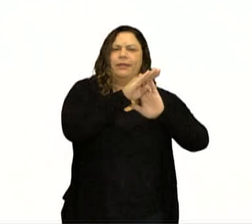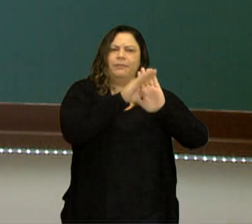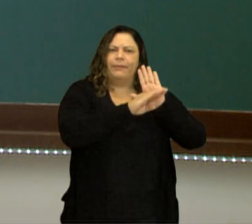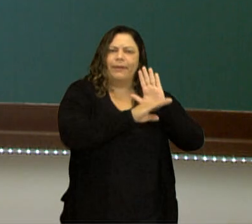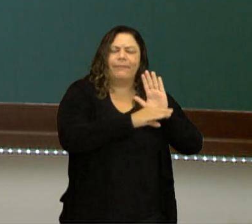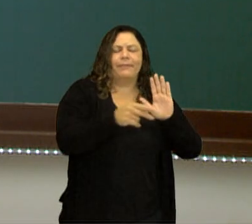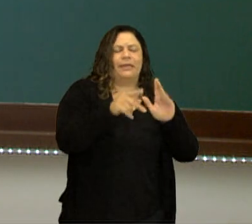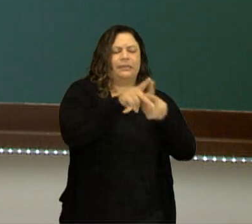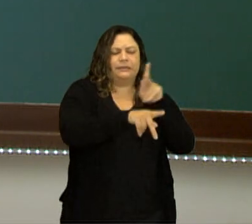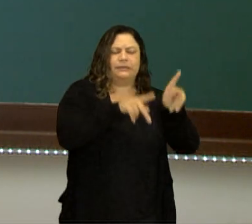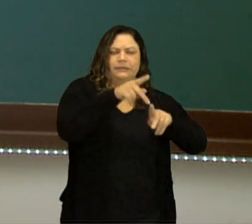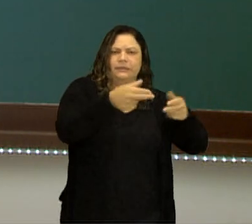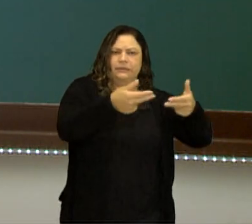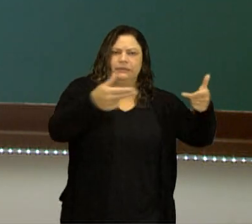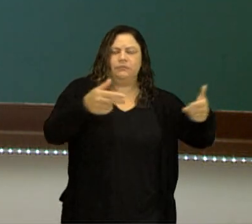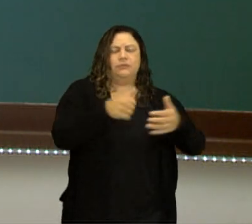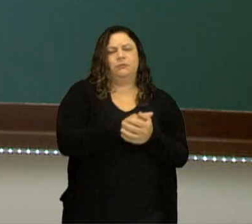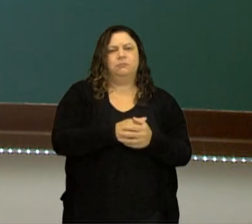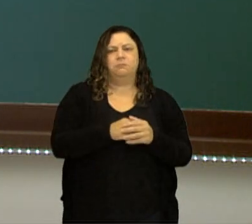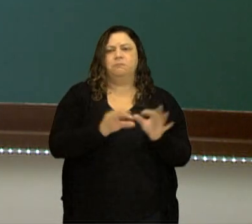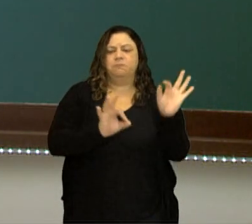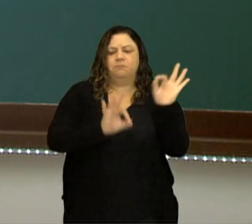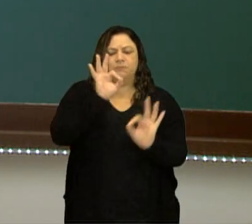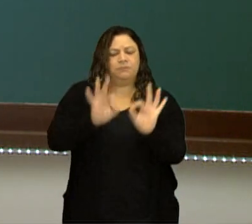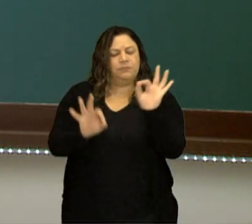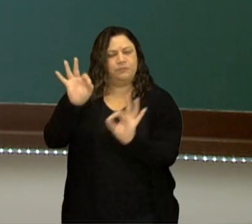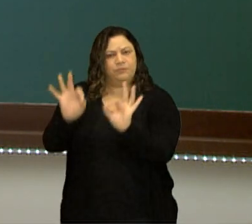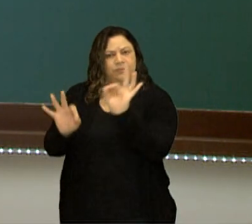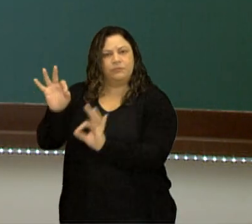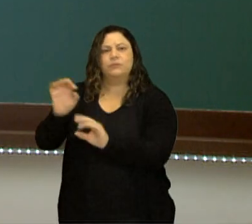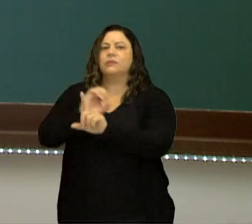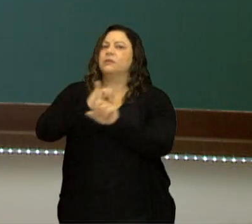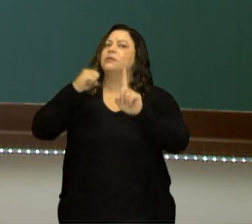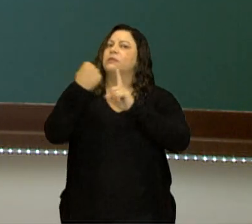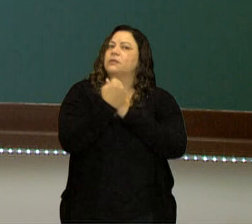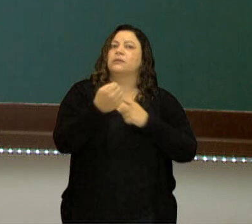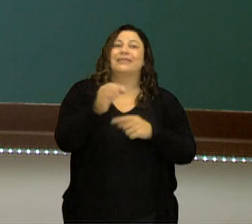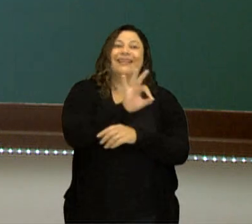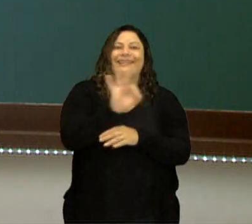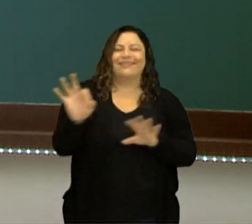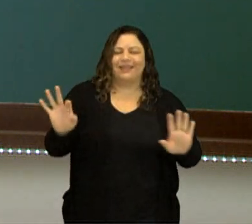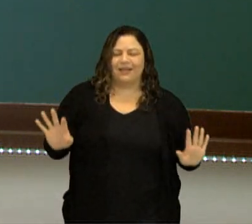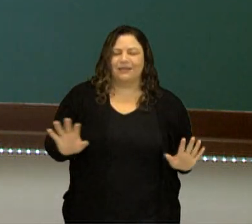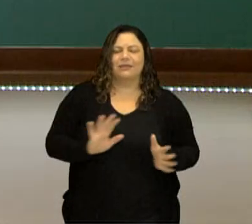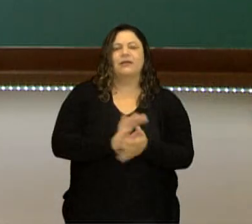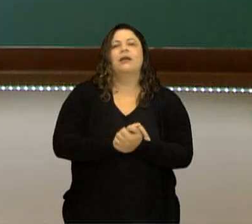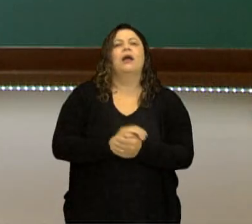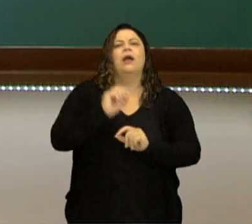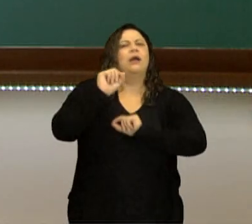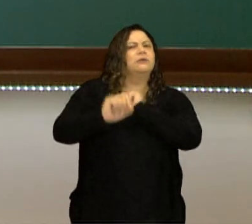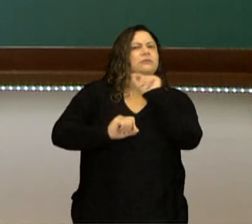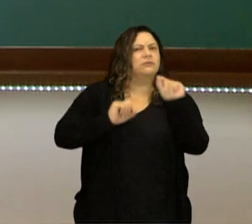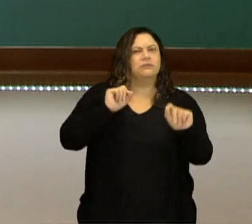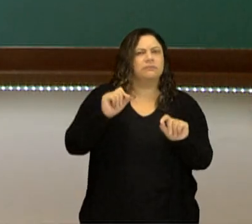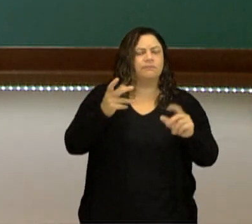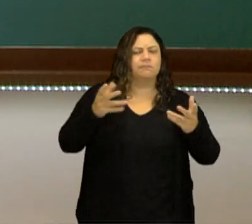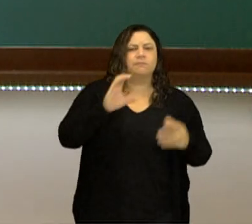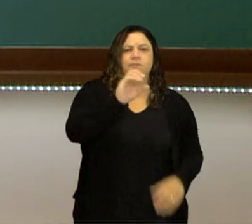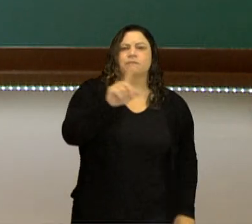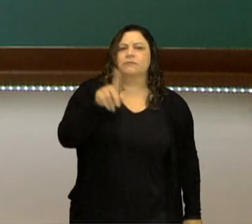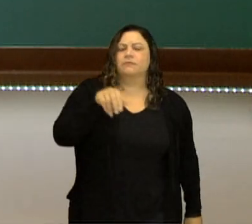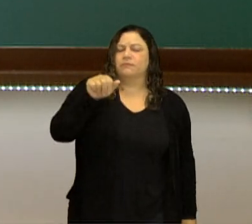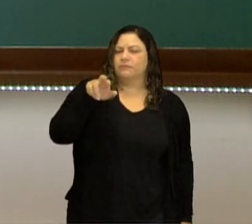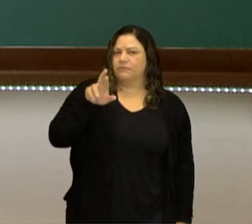a população, regessem a organização da sociedade. Sabe o que isso quer dizer? Isso quer dizer que o czar